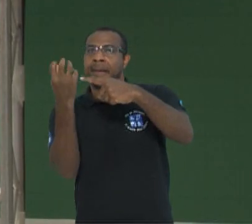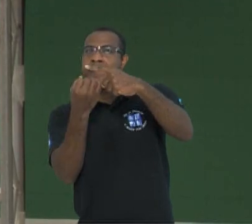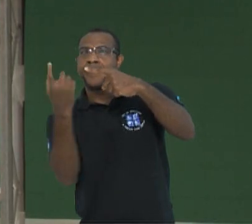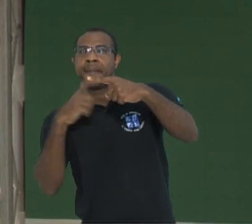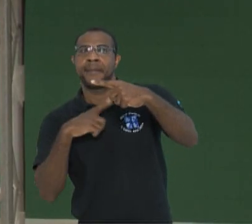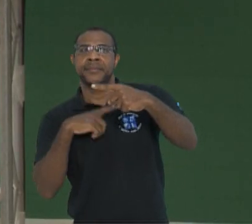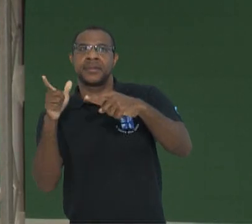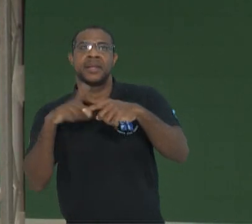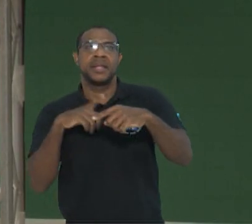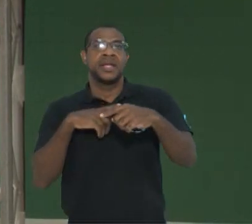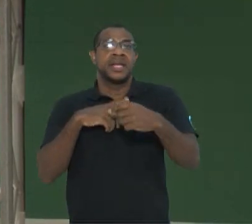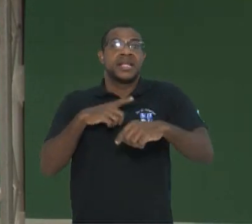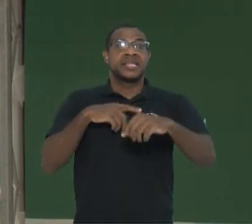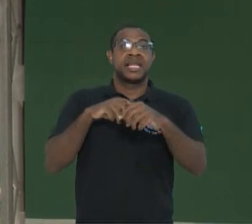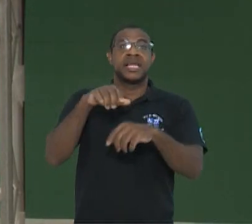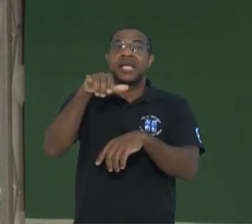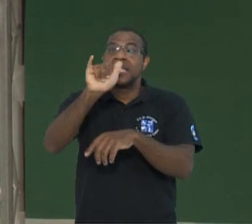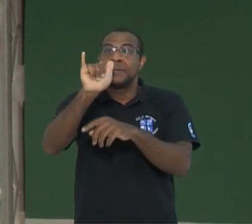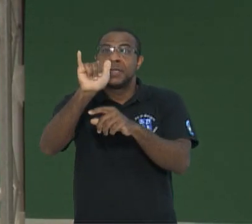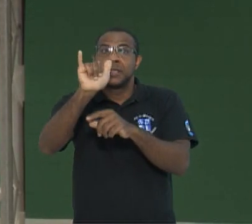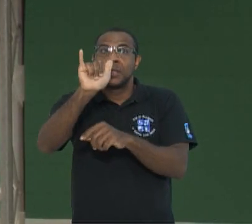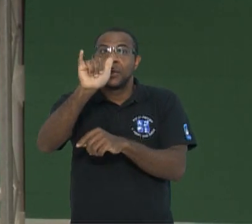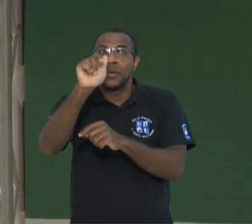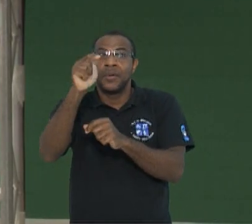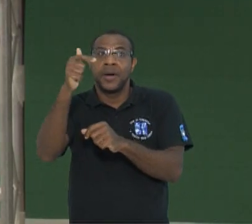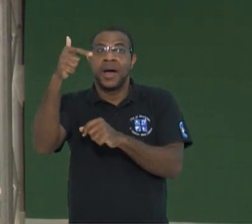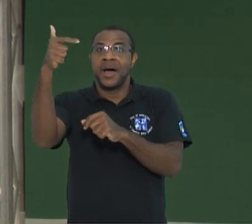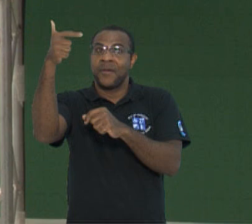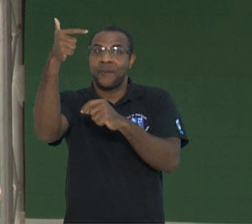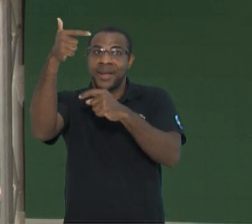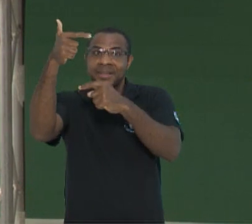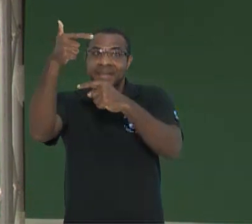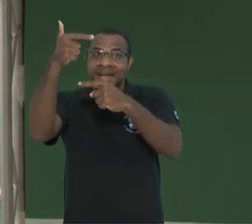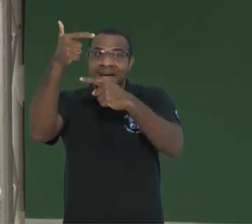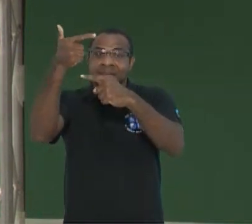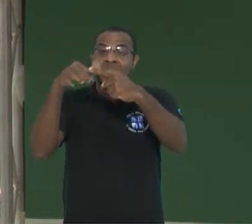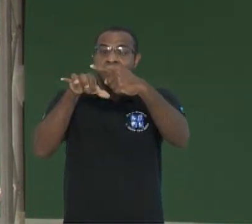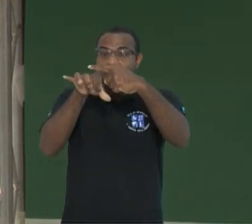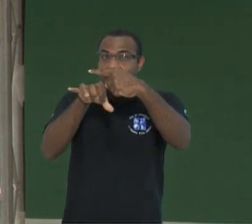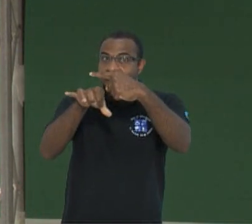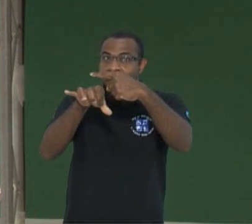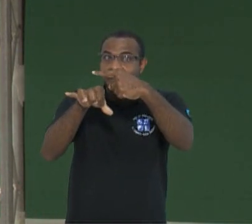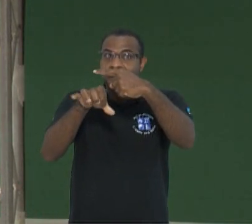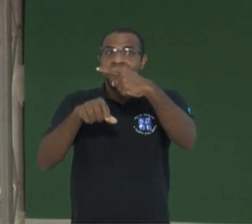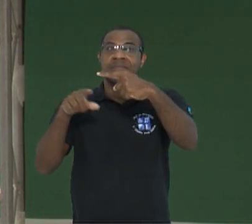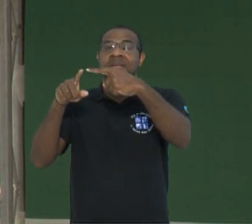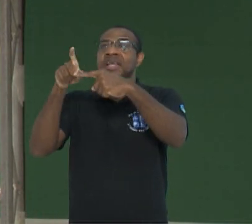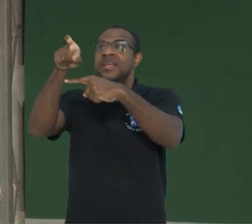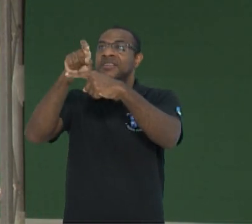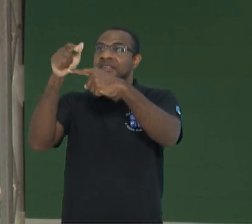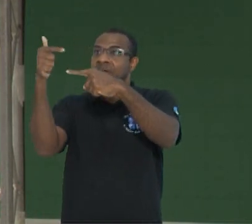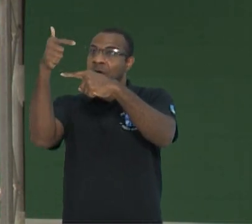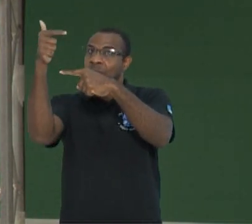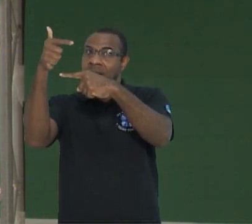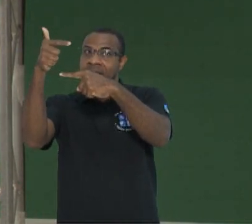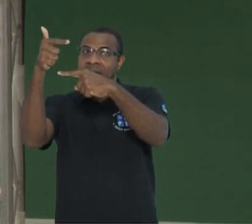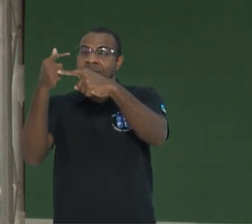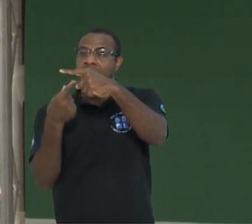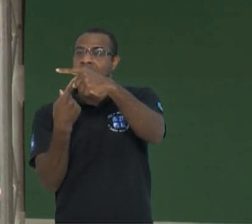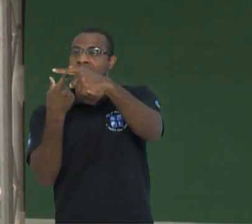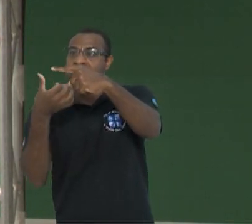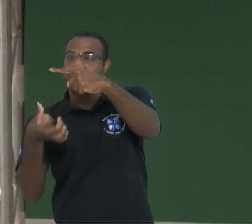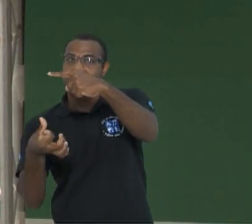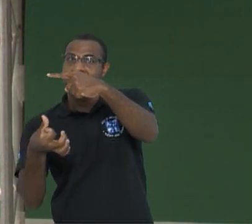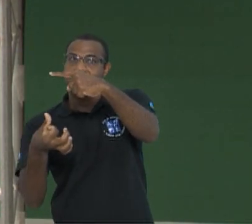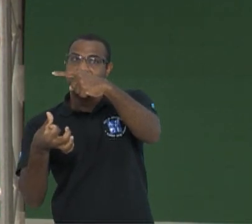tem y ao quadrado sobre 9, que é o a ao quadrado, x ao quadrado sobre 16, que